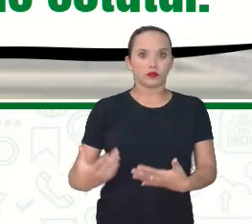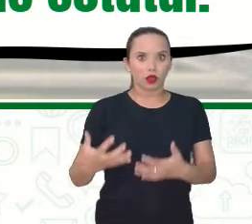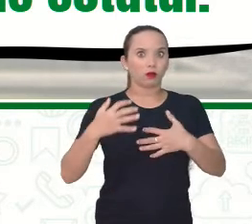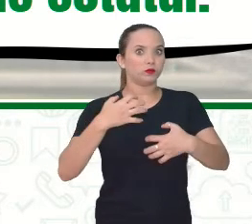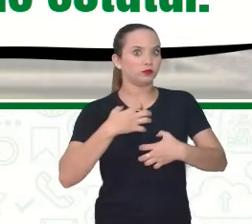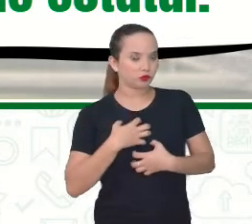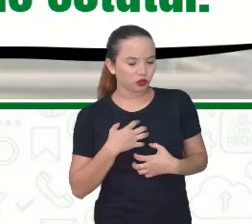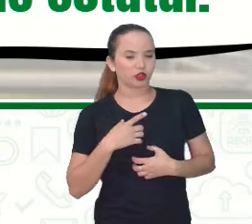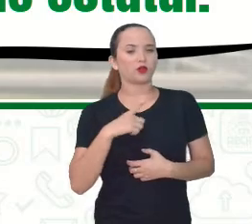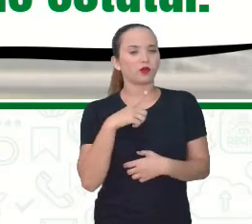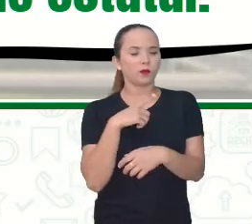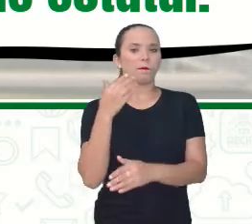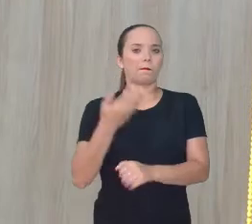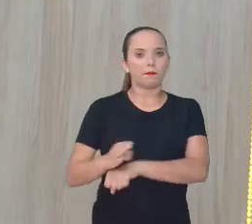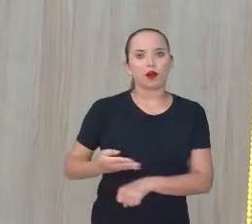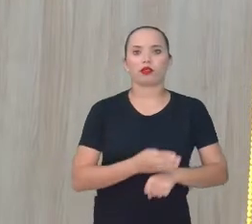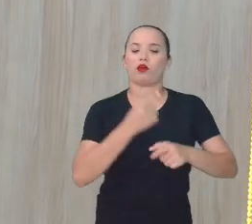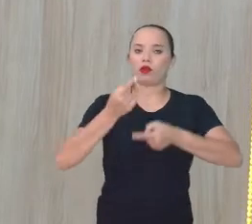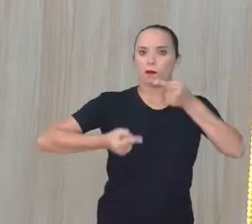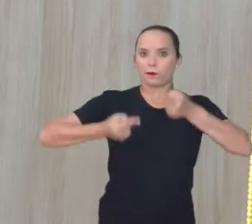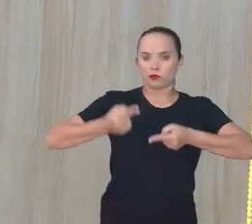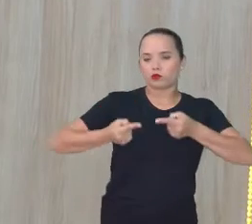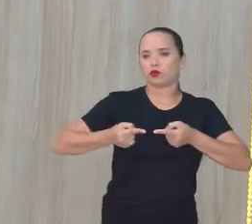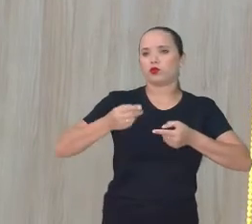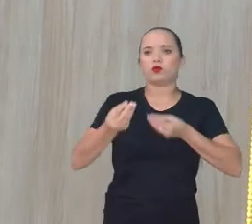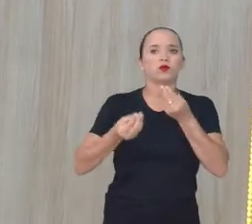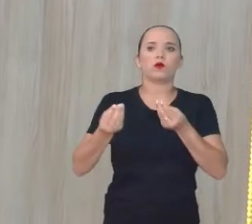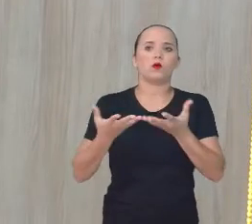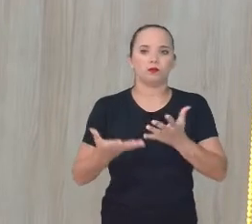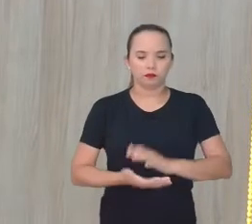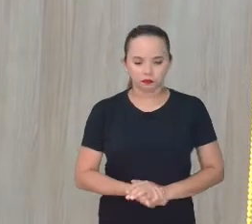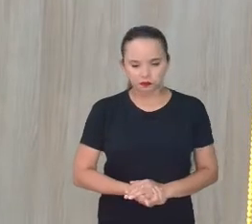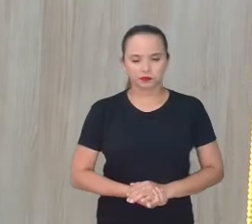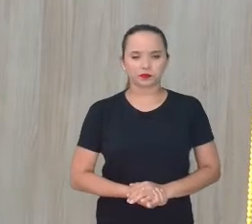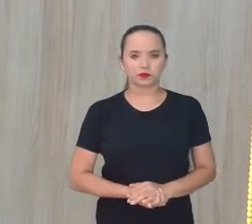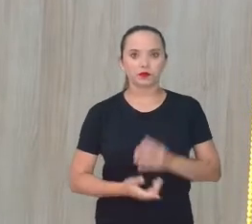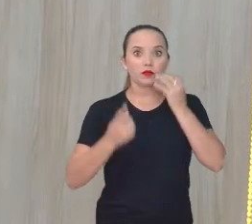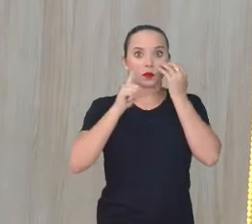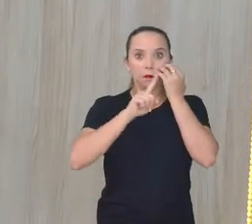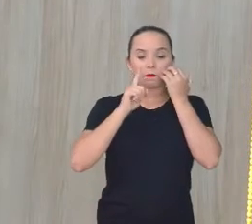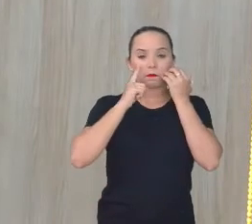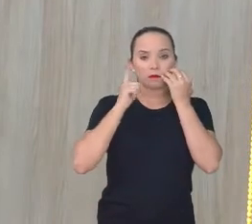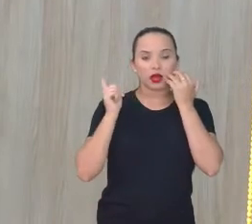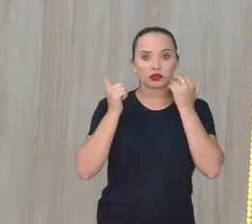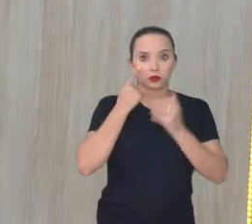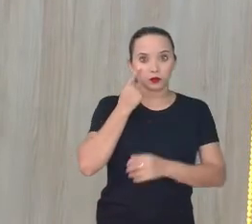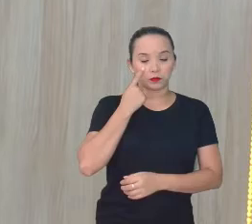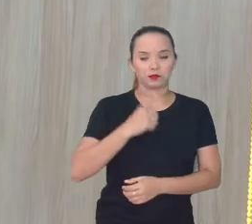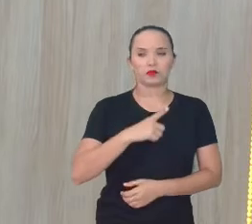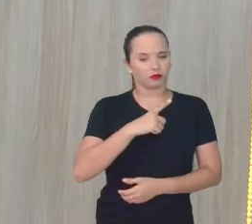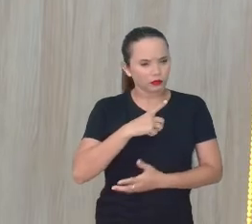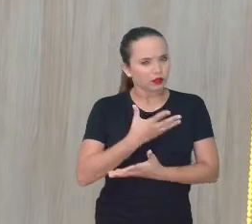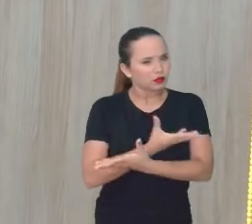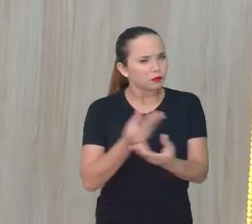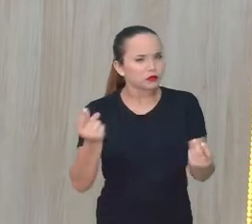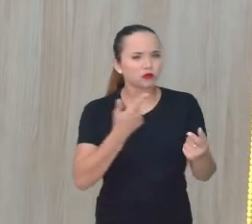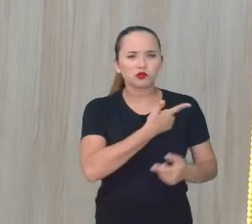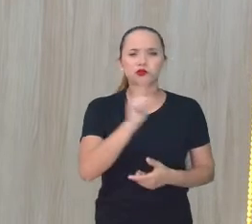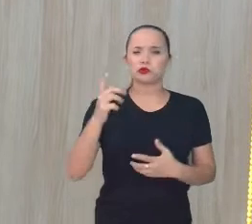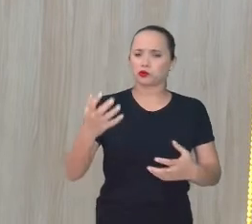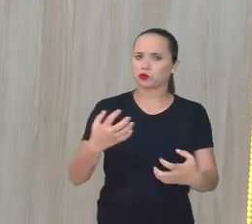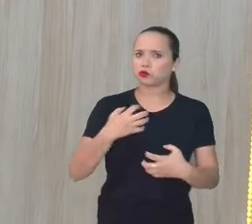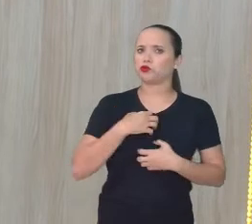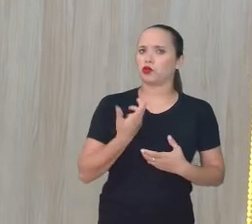governo exercida por meio do presidencialismo. Mas veja, a gente tem vários modos de exercício do poder